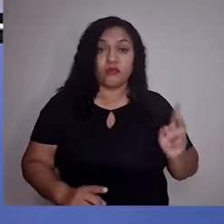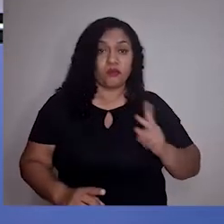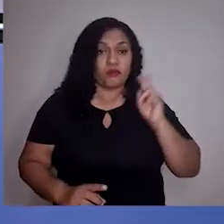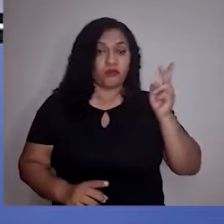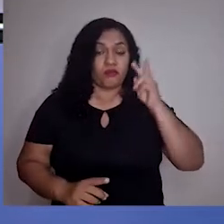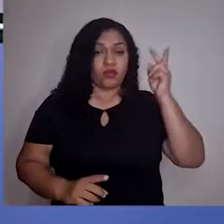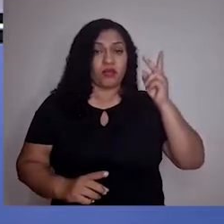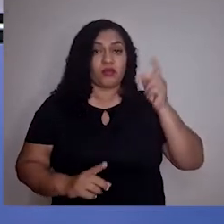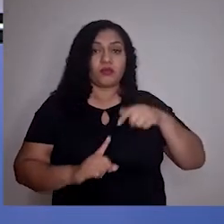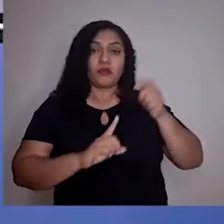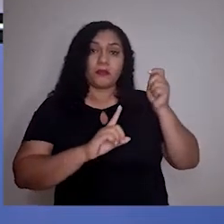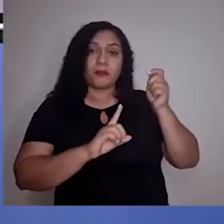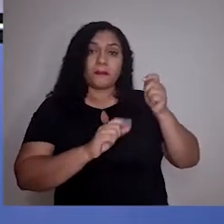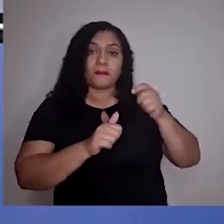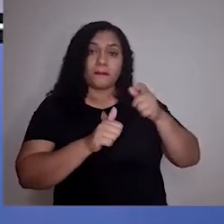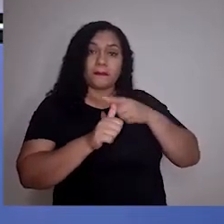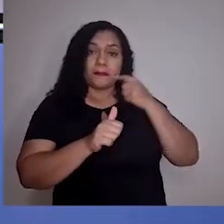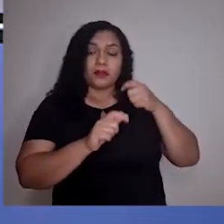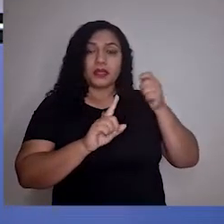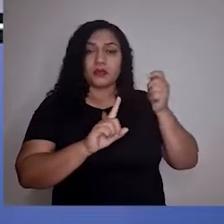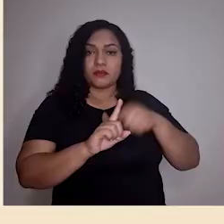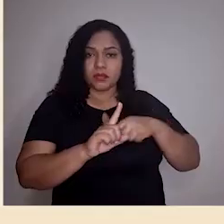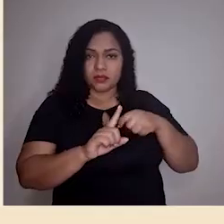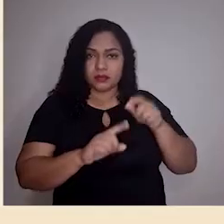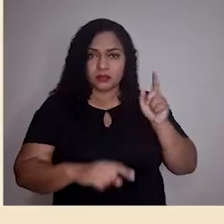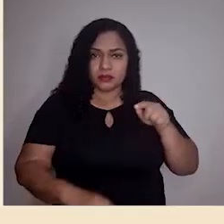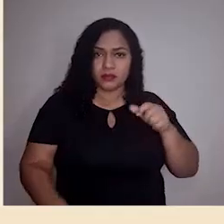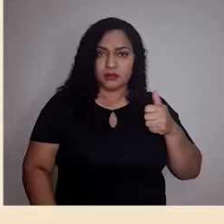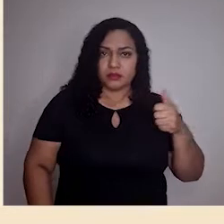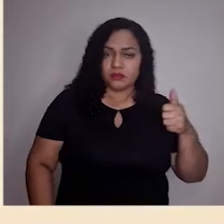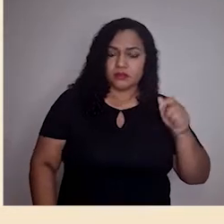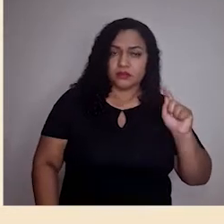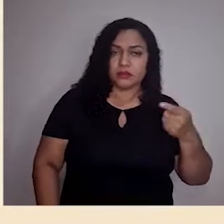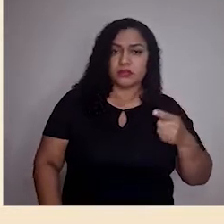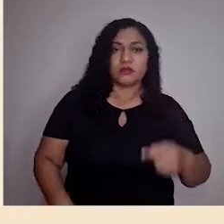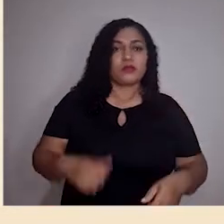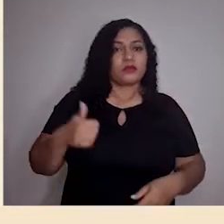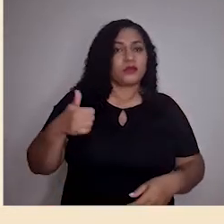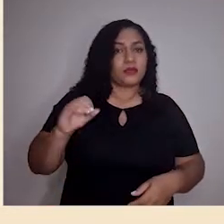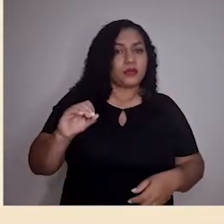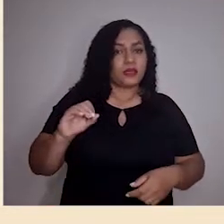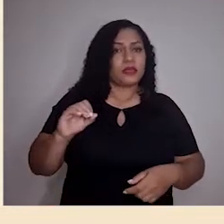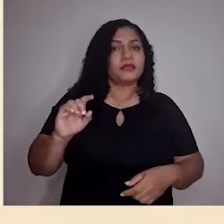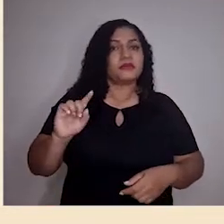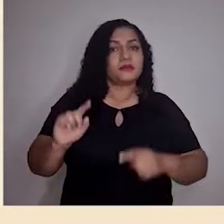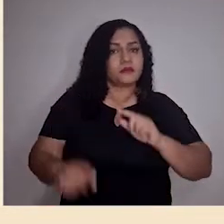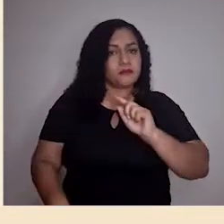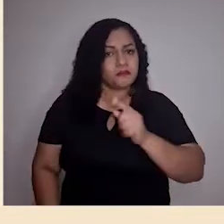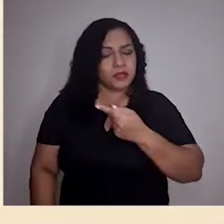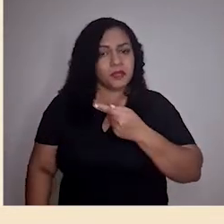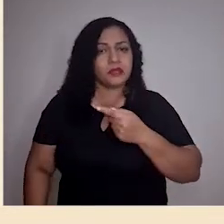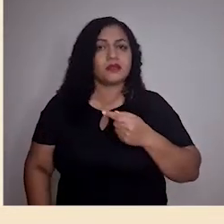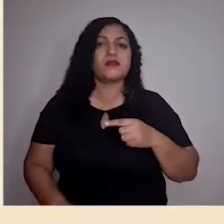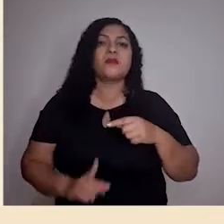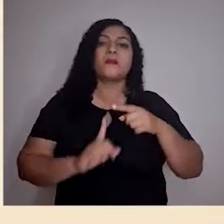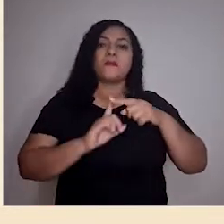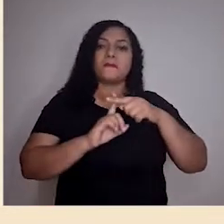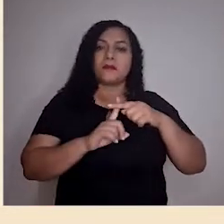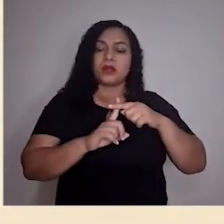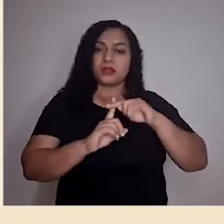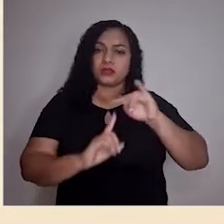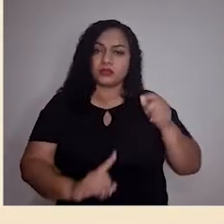primeiro mês, sobre os 11.000. Os 10.000 mais os juros do primeiro mês. É por isso que os